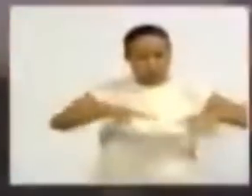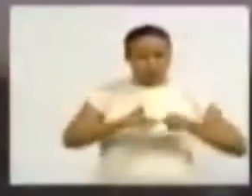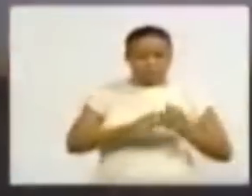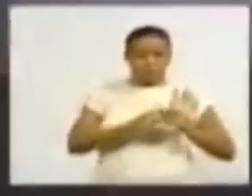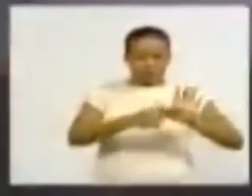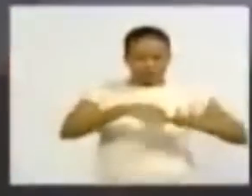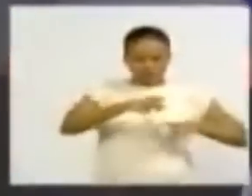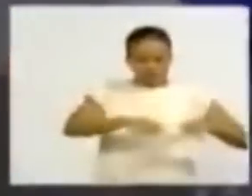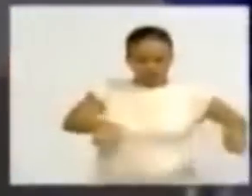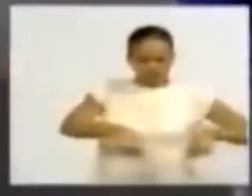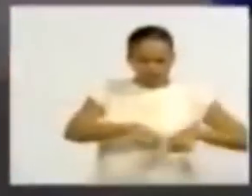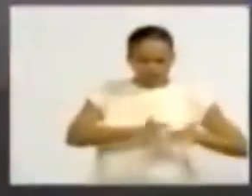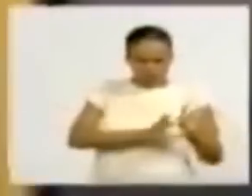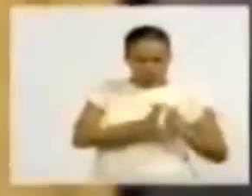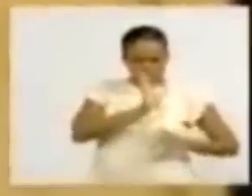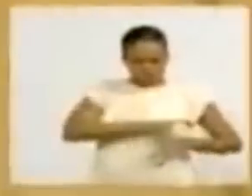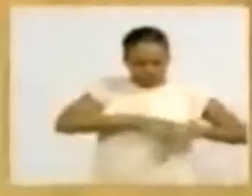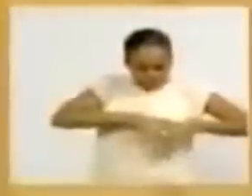o chão.